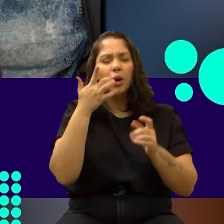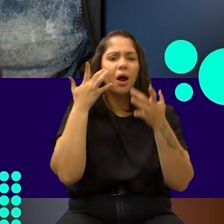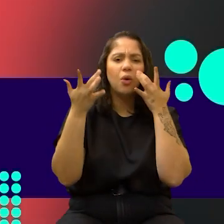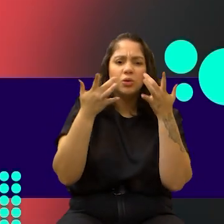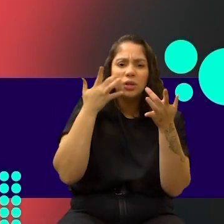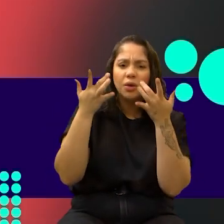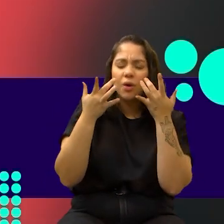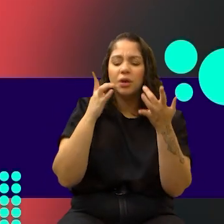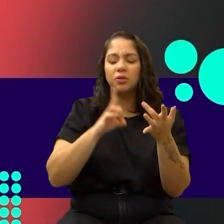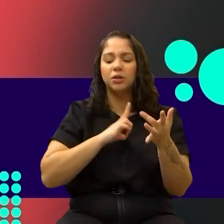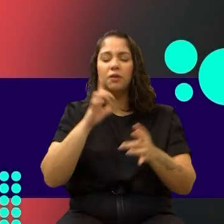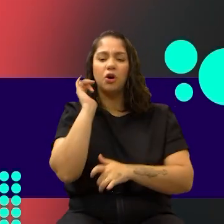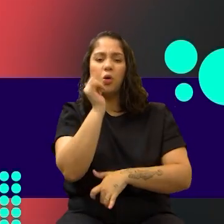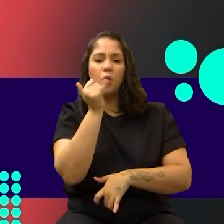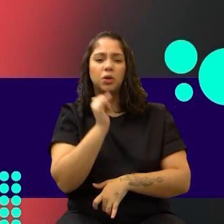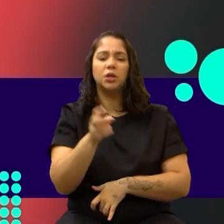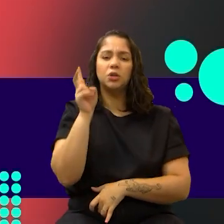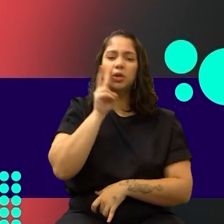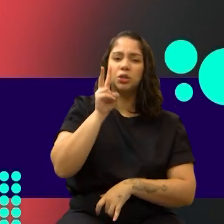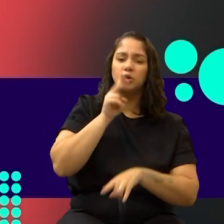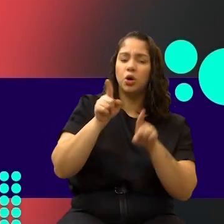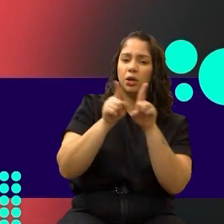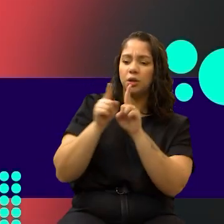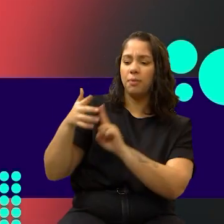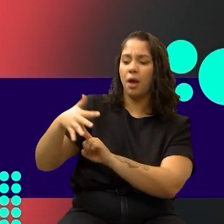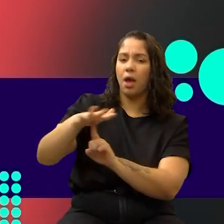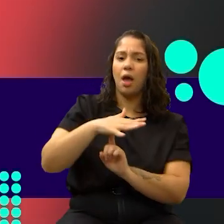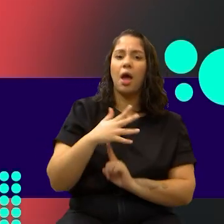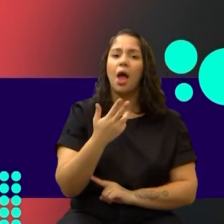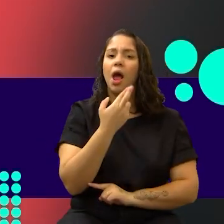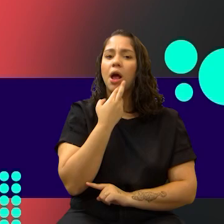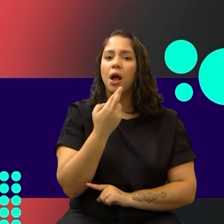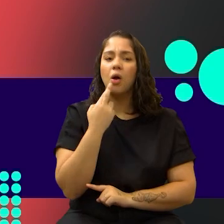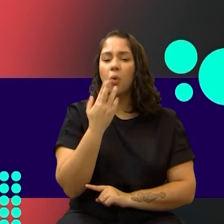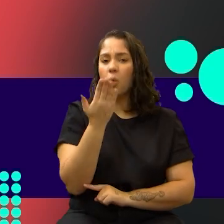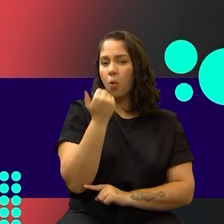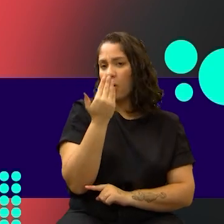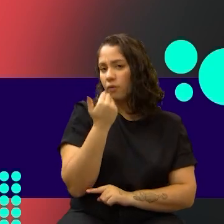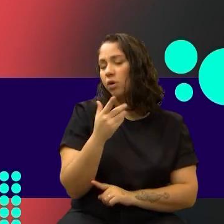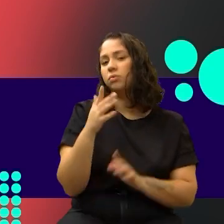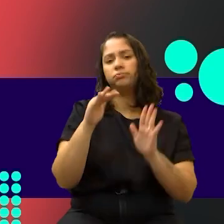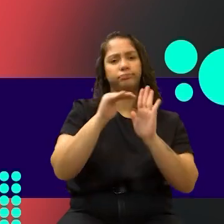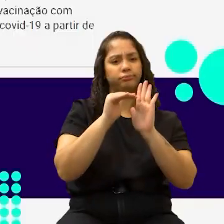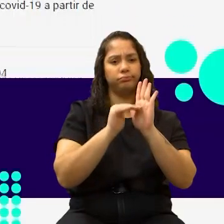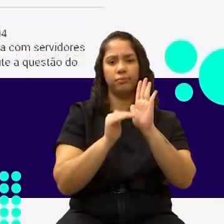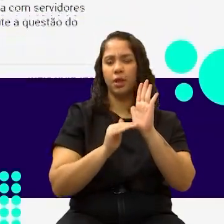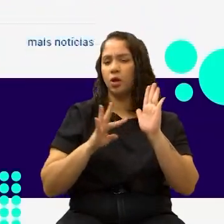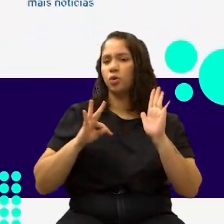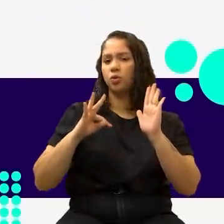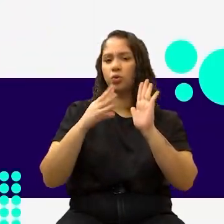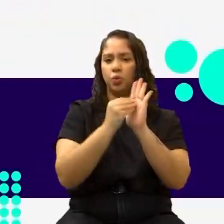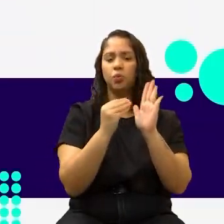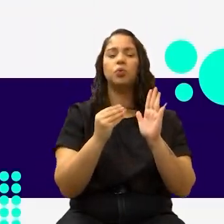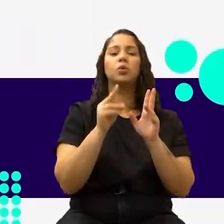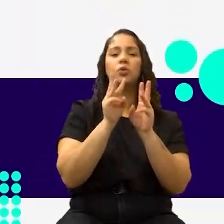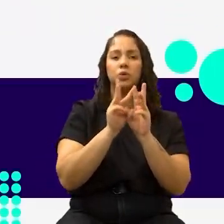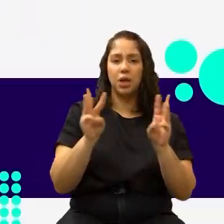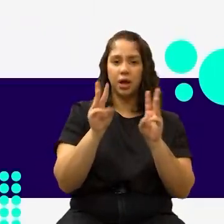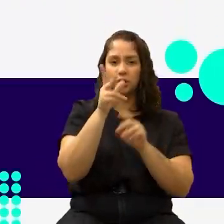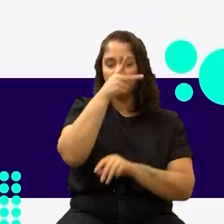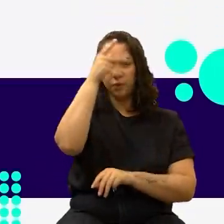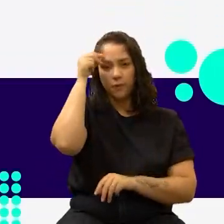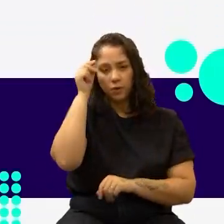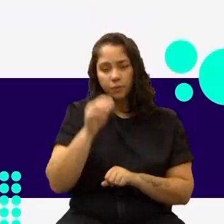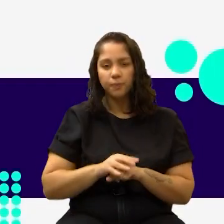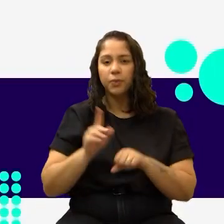haverá apresentações culturais, de teatro, congada, contação de histórias e praça de alimentação. A programação completa está